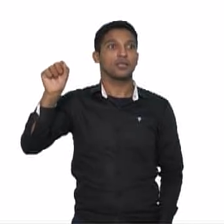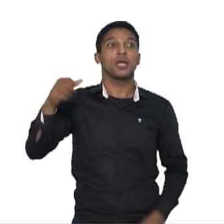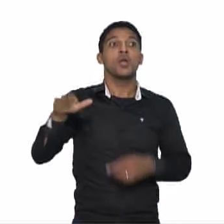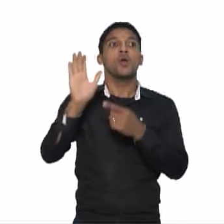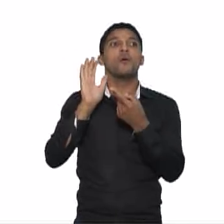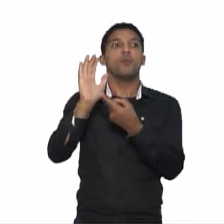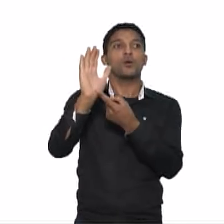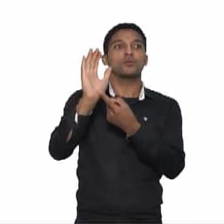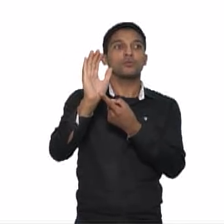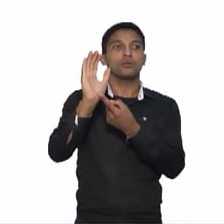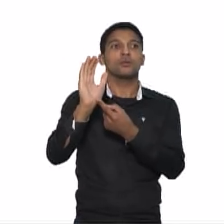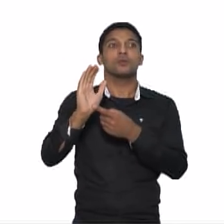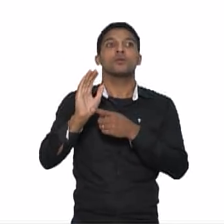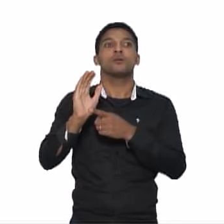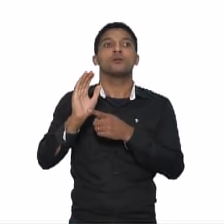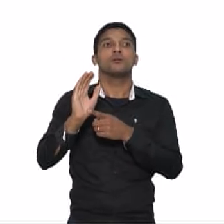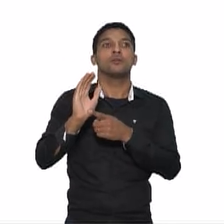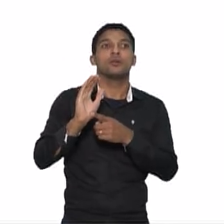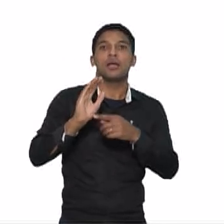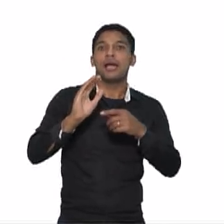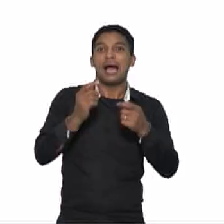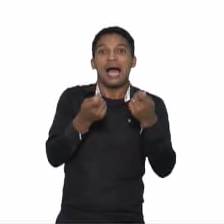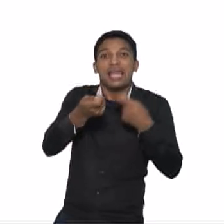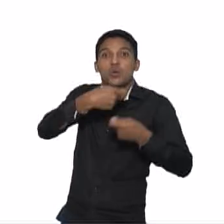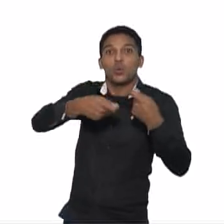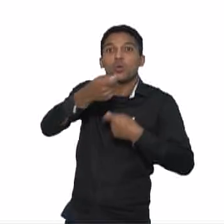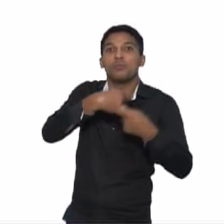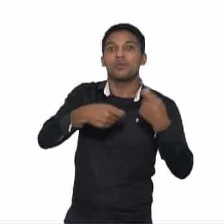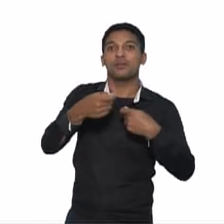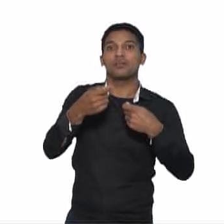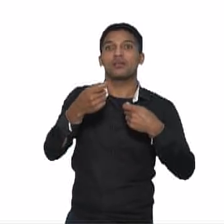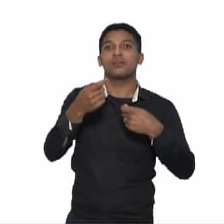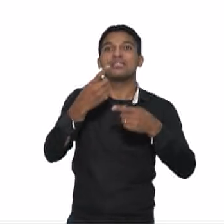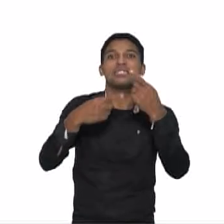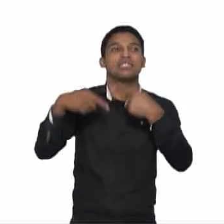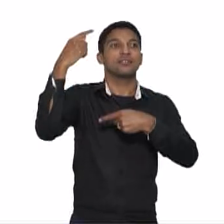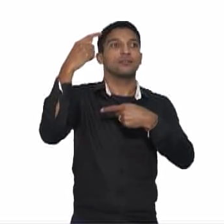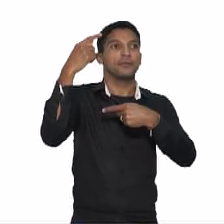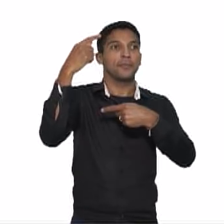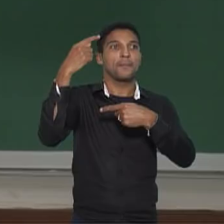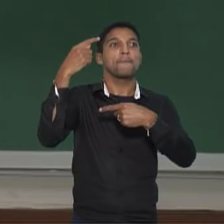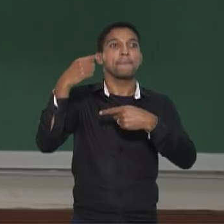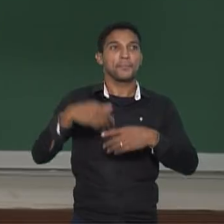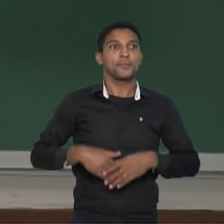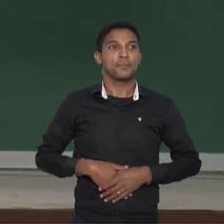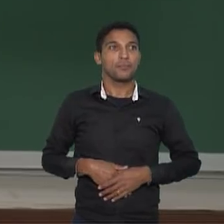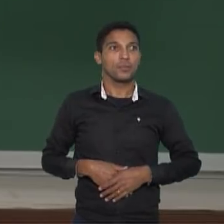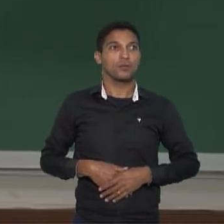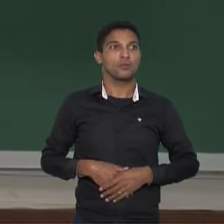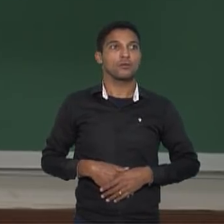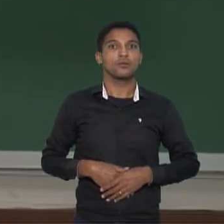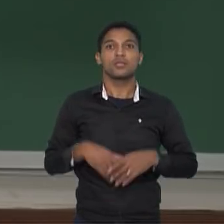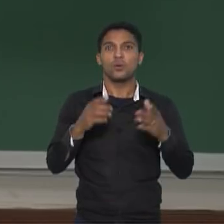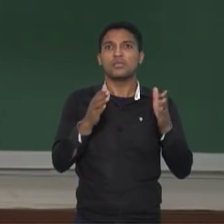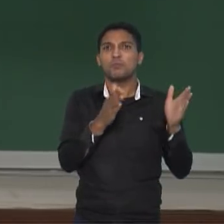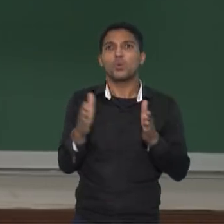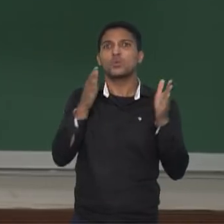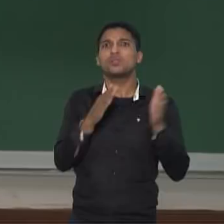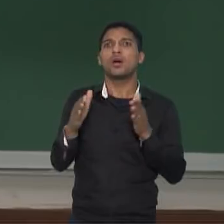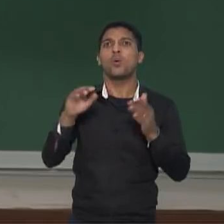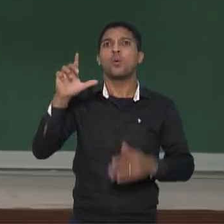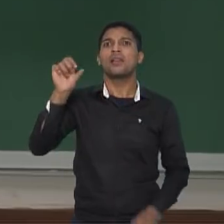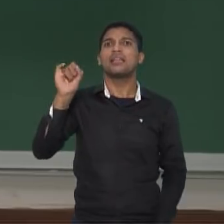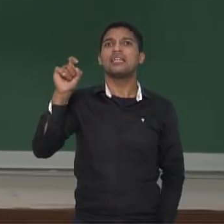sua exportação poluidora para países menos desenvolvidos. Então tem isso, né? A produção de lixo é